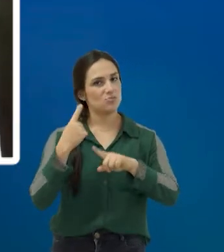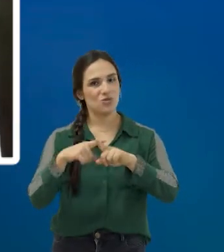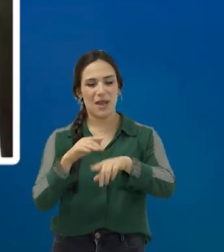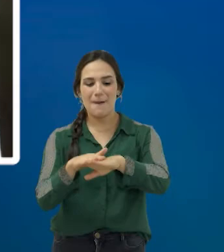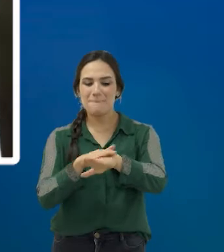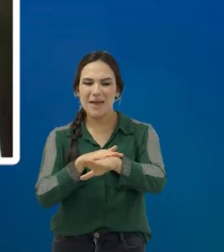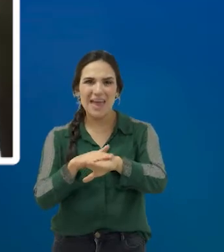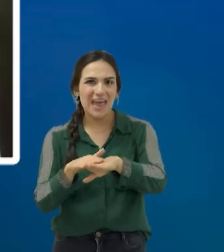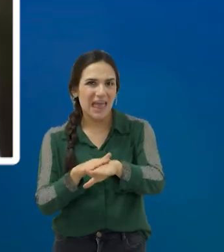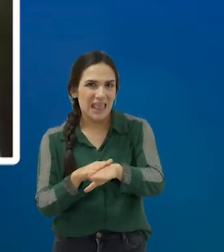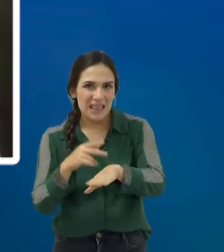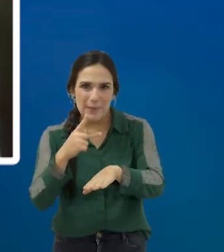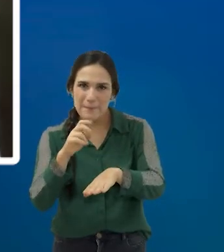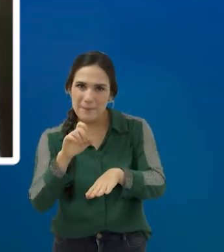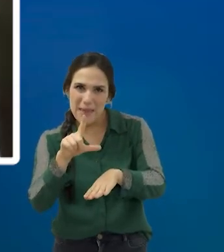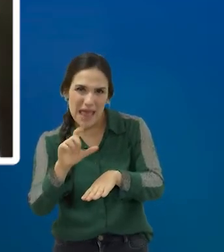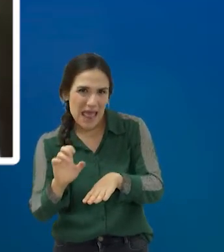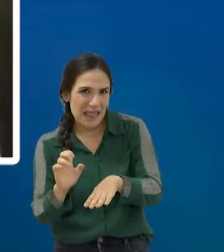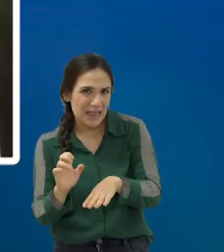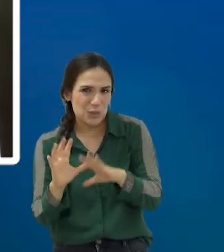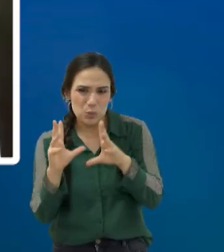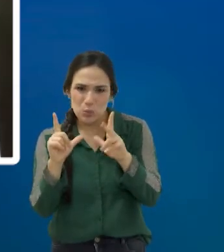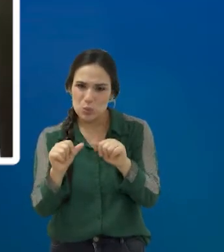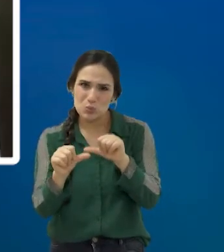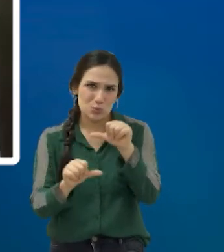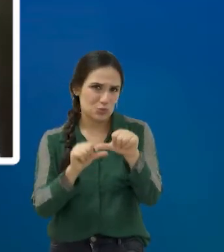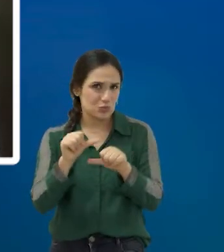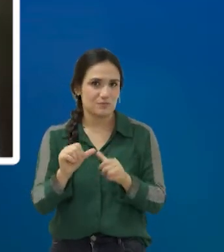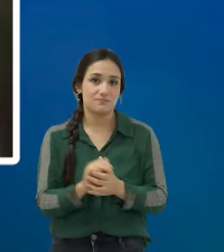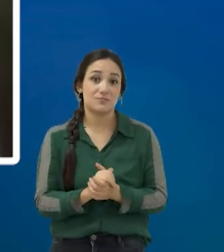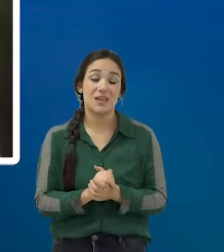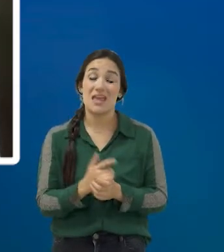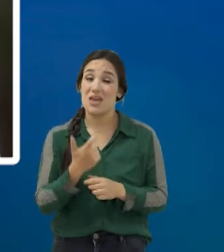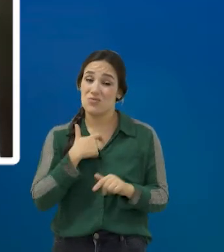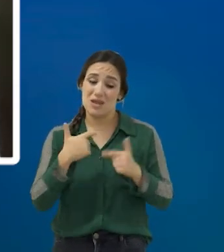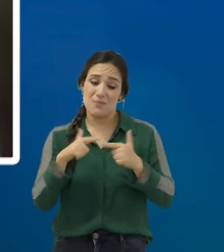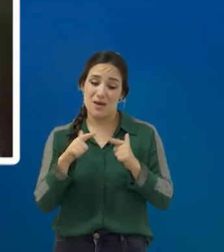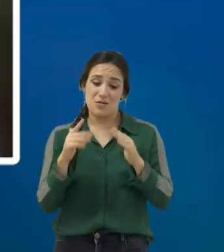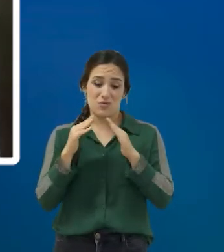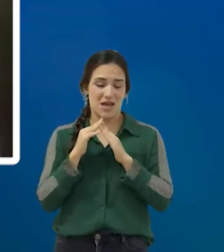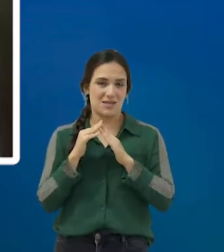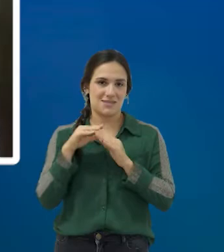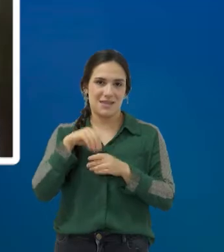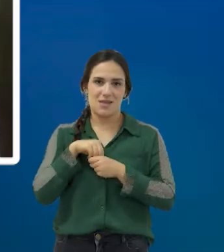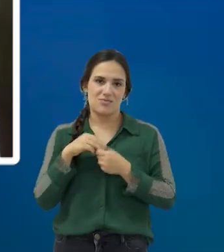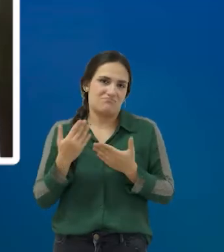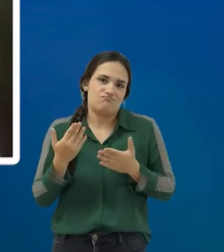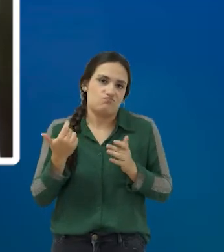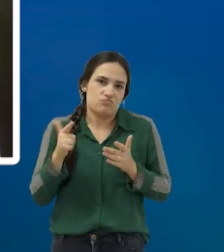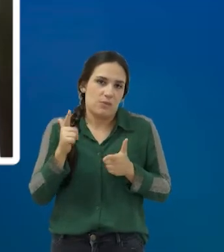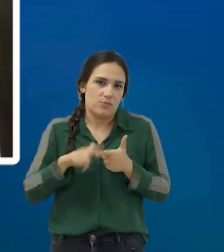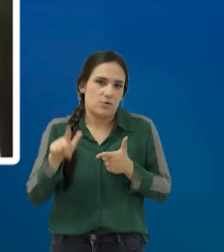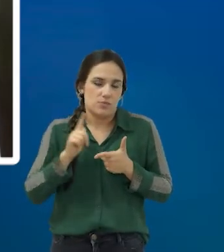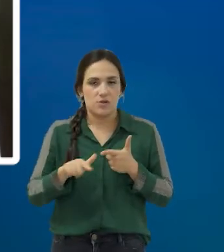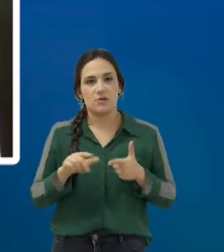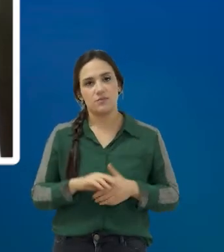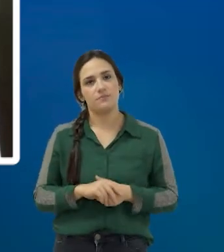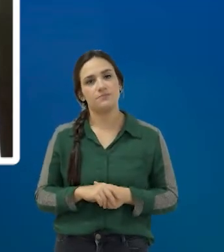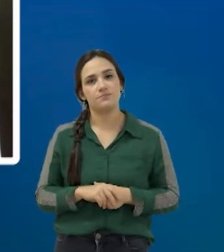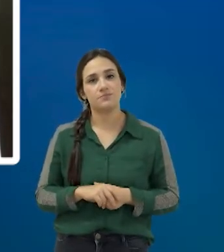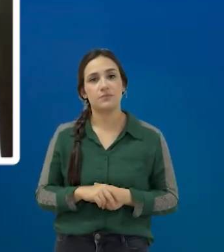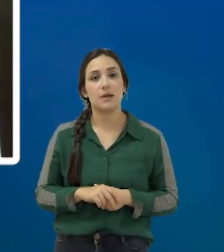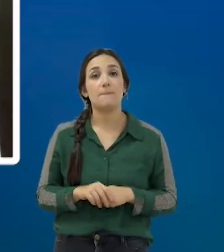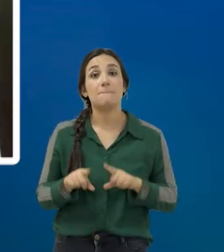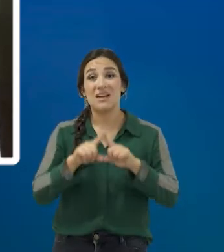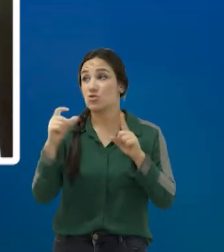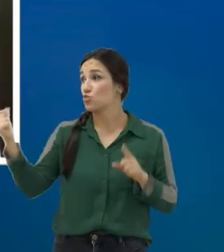maior. Por causa que, no meu caso, não, eu fico protegido do sol. O sol é um dos problemas para quem faz